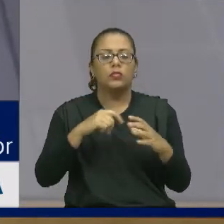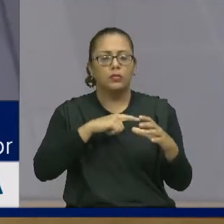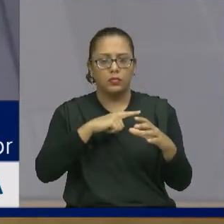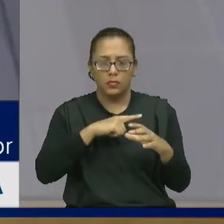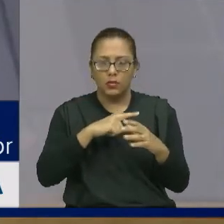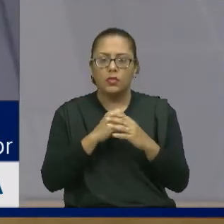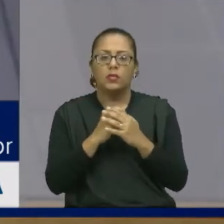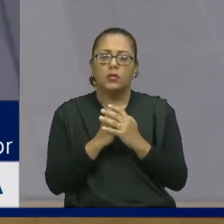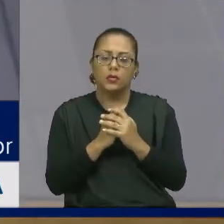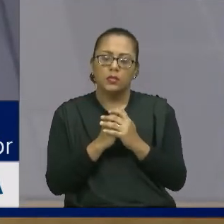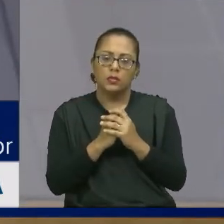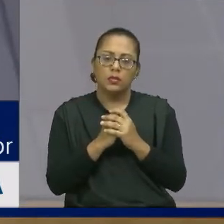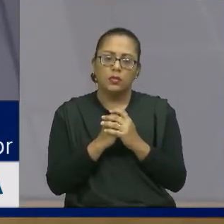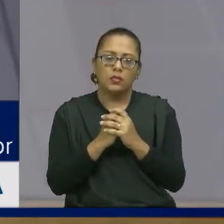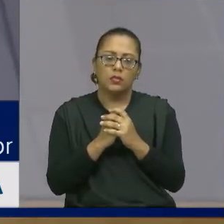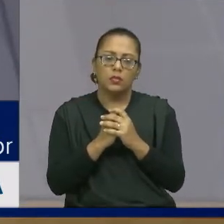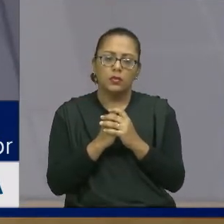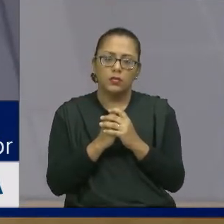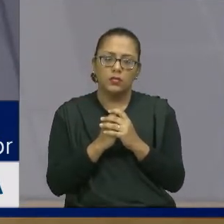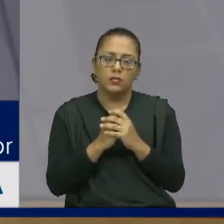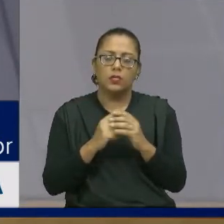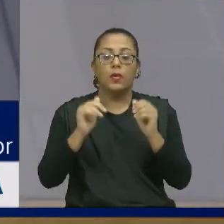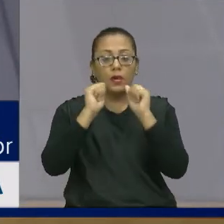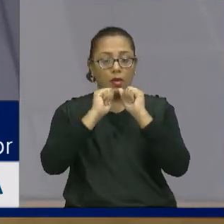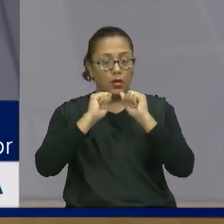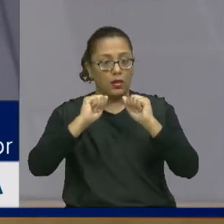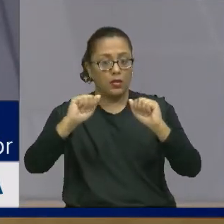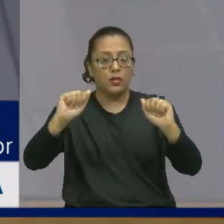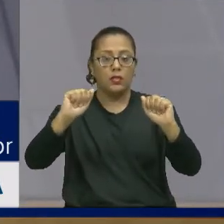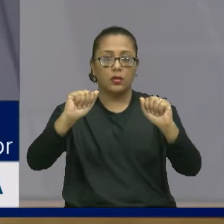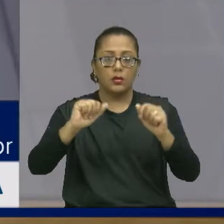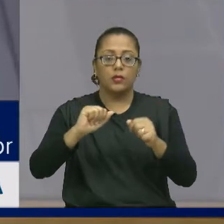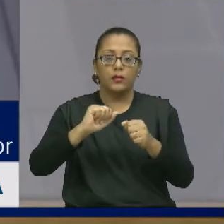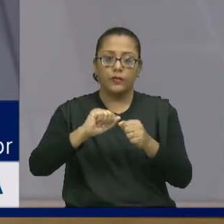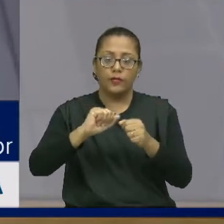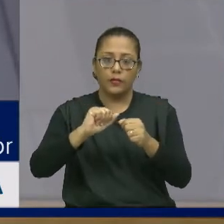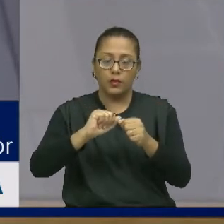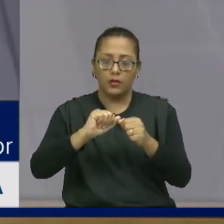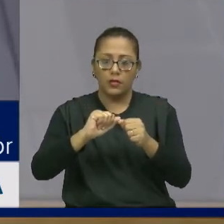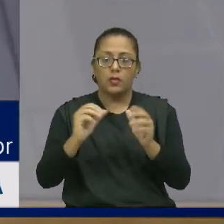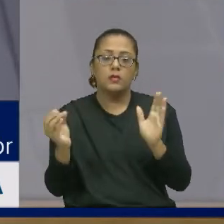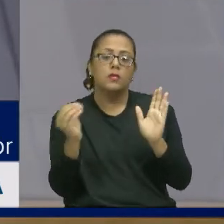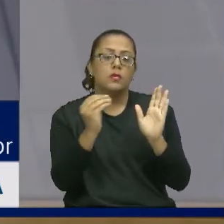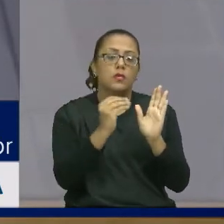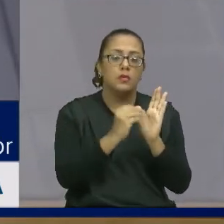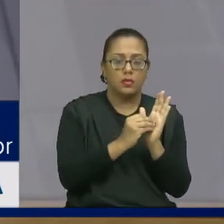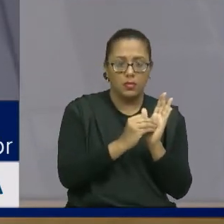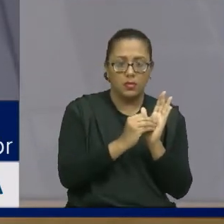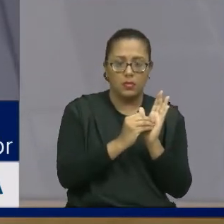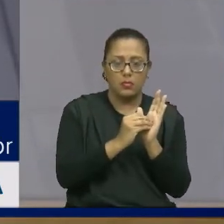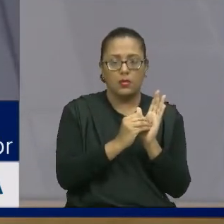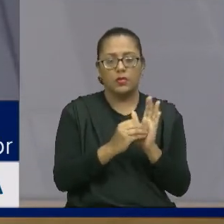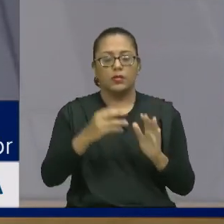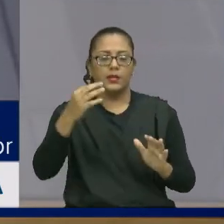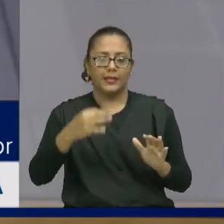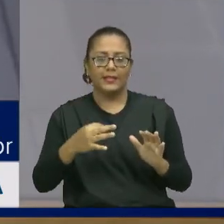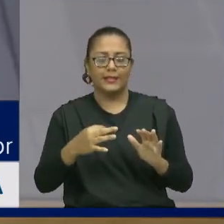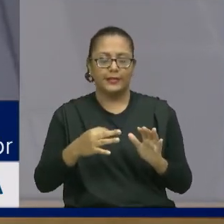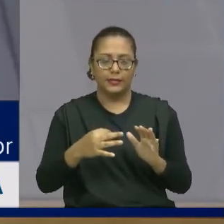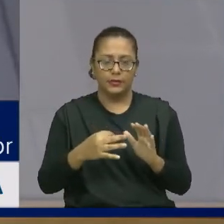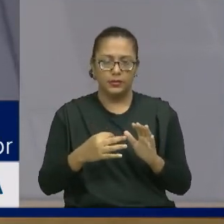Então, a minha assessoria fez as emendas, quero dizer que são